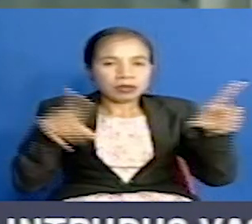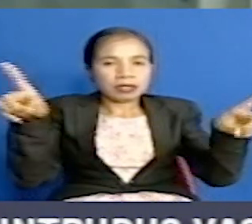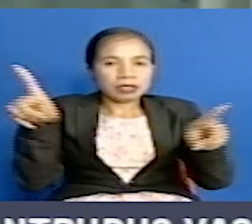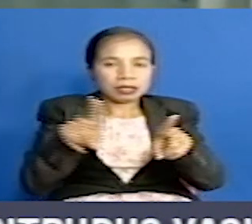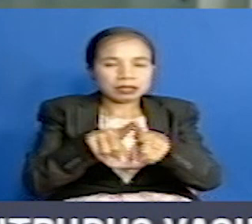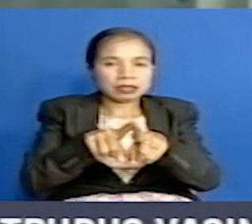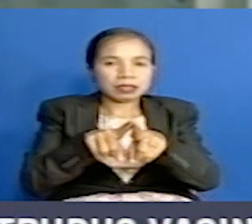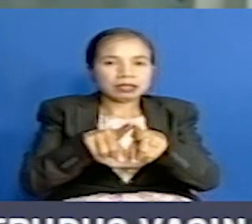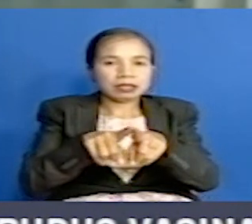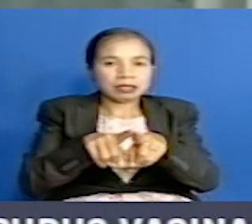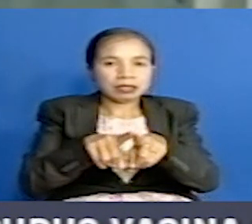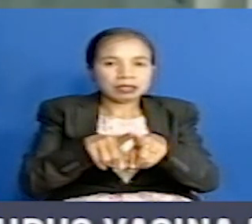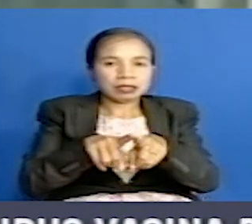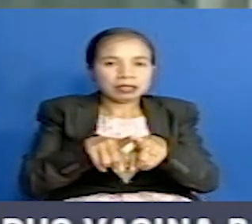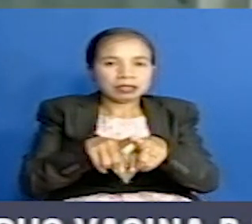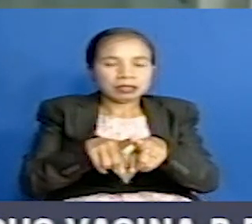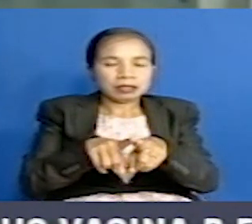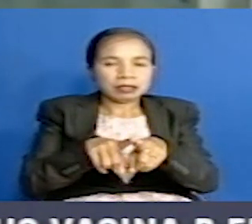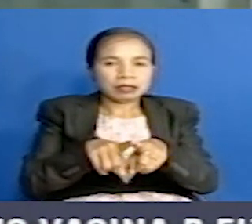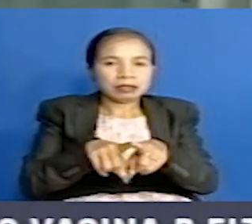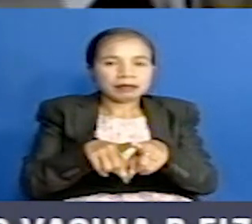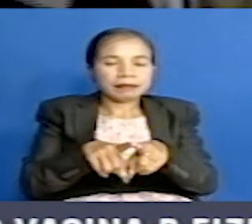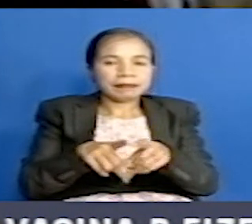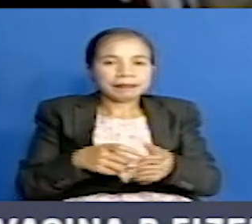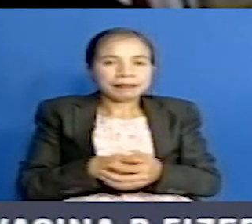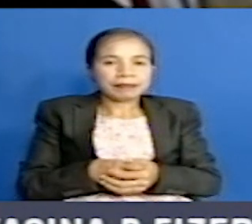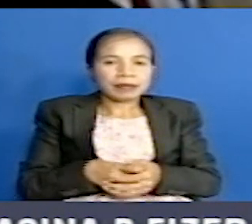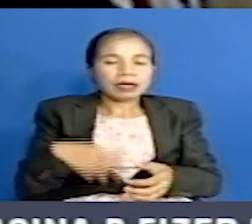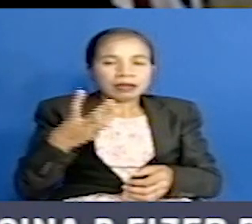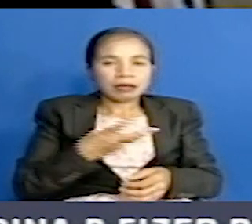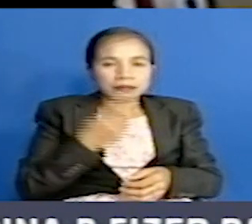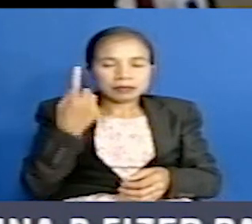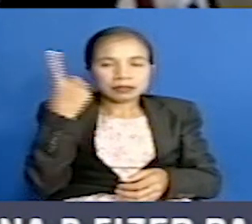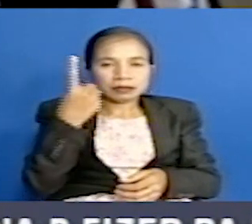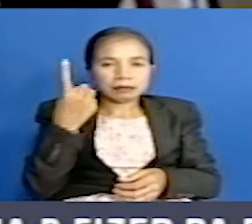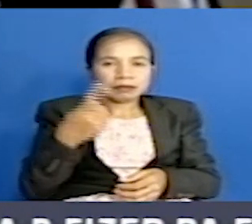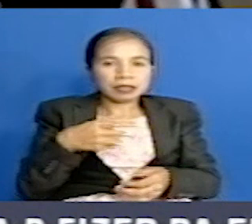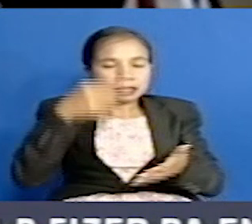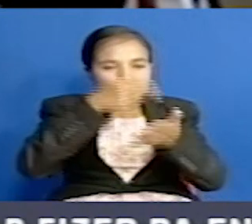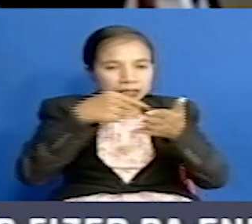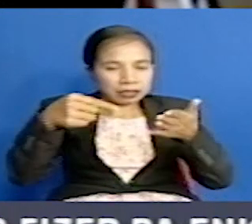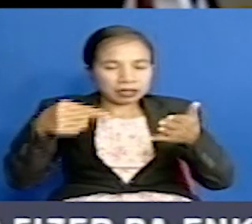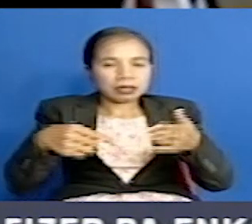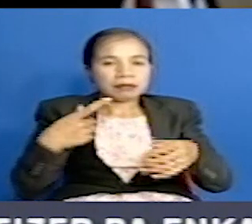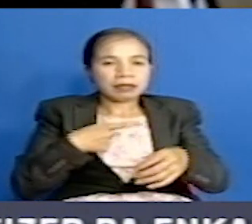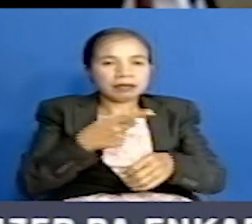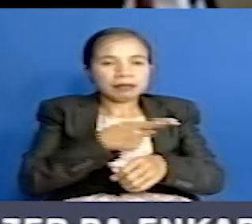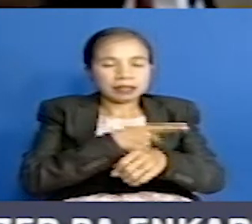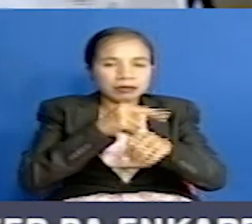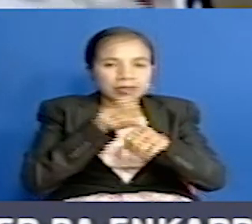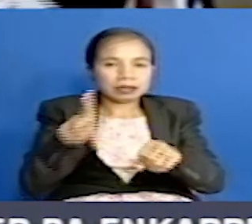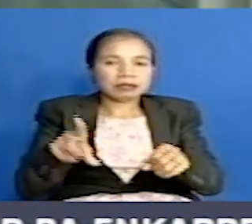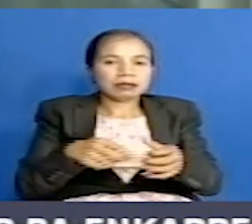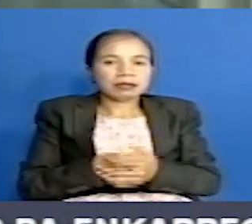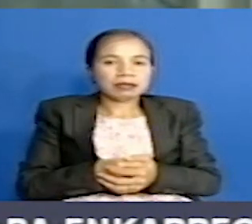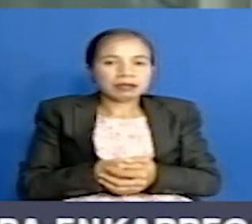base para parecer para Parlamento Nacional. A mim sempre, Hakare para Parlamento Nacional, quando a